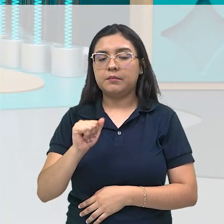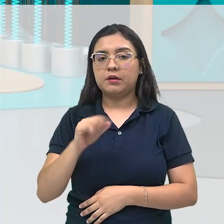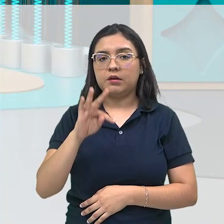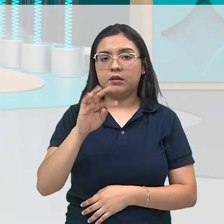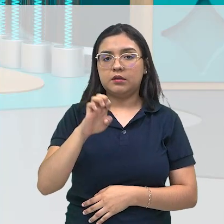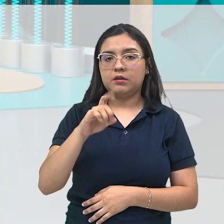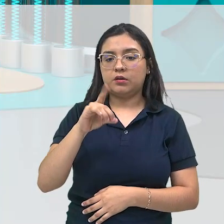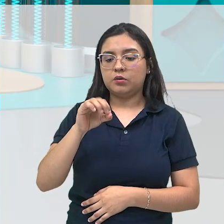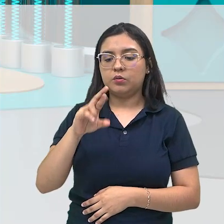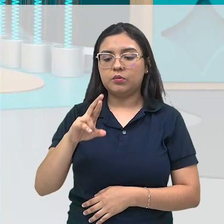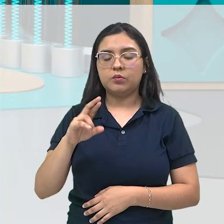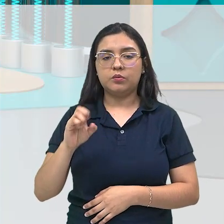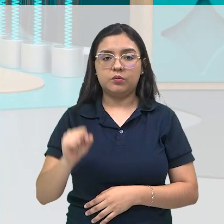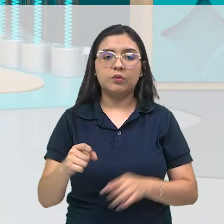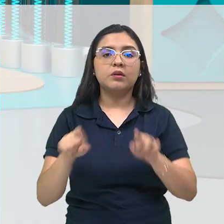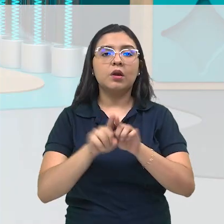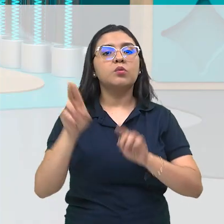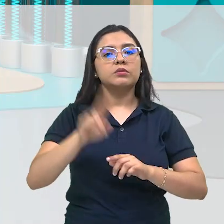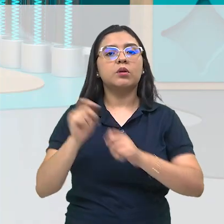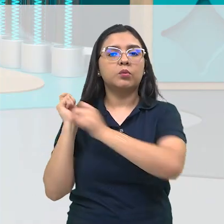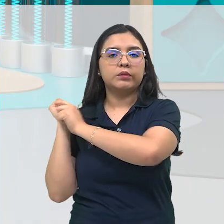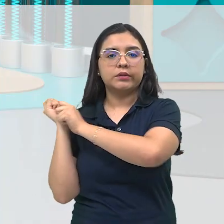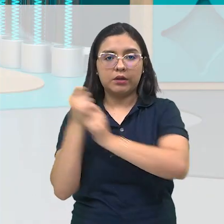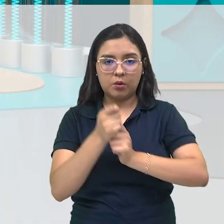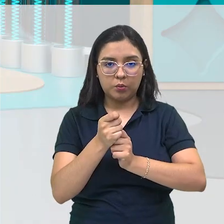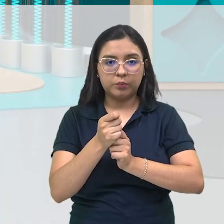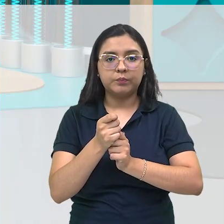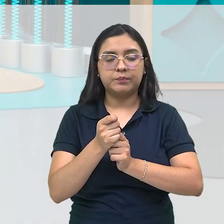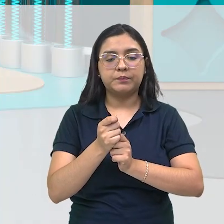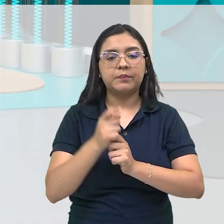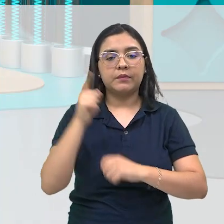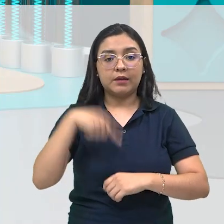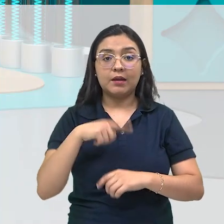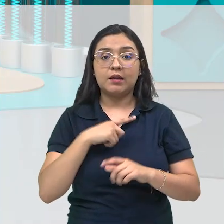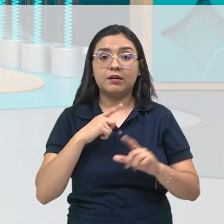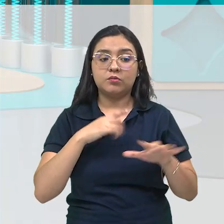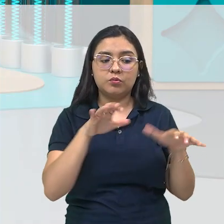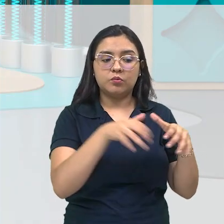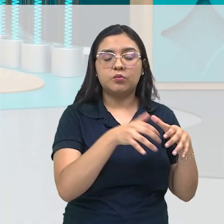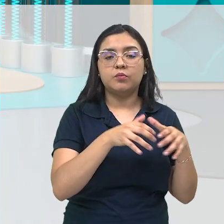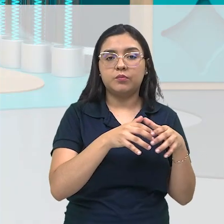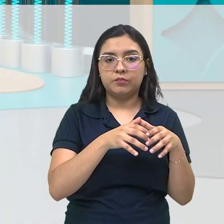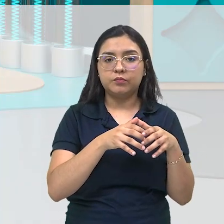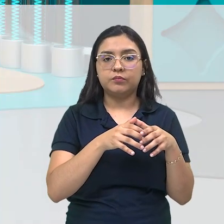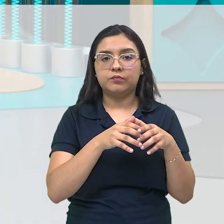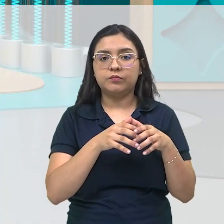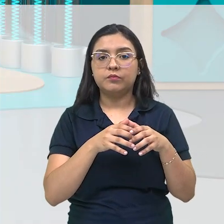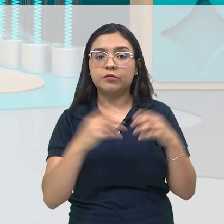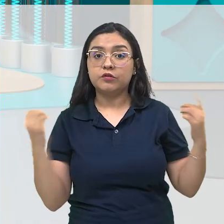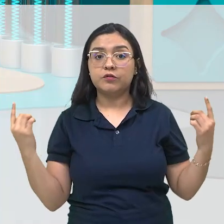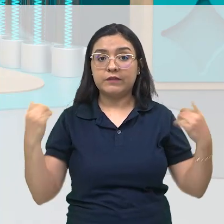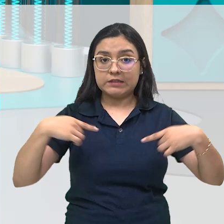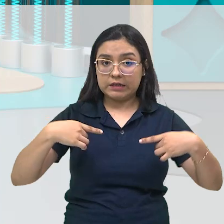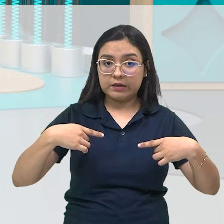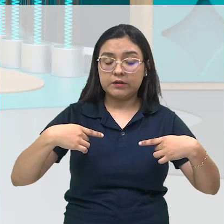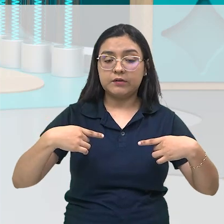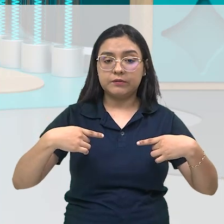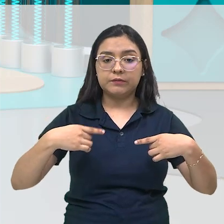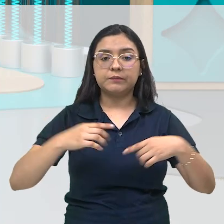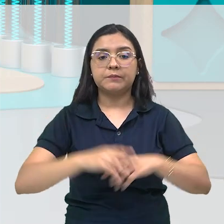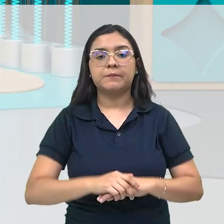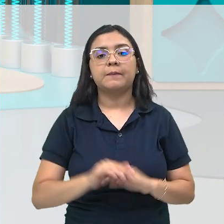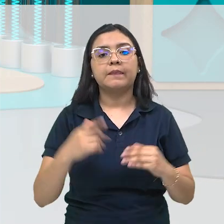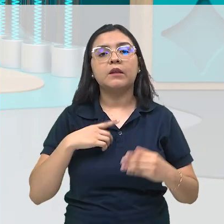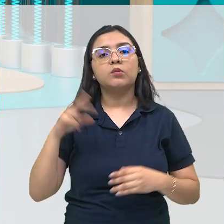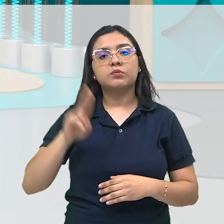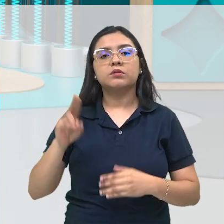é o que está com o taco na mão, que tenta bater na bola. E esse é do time contrário, tá bom? O da luva e o que joga a